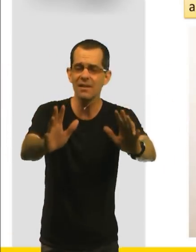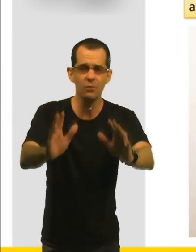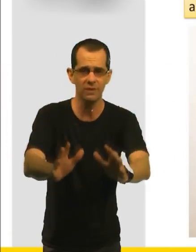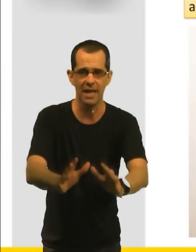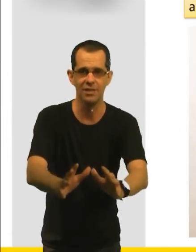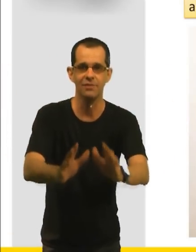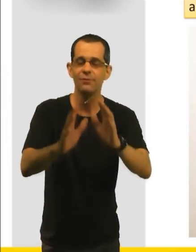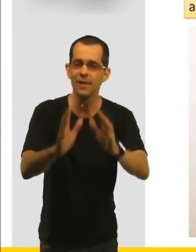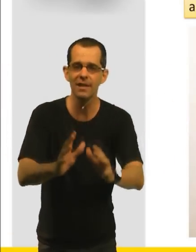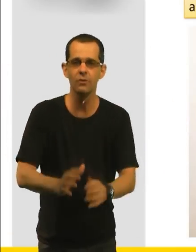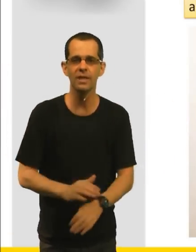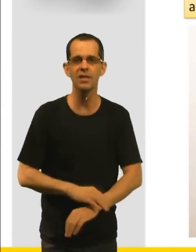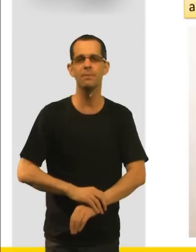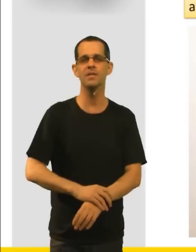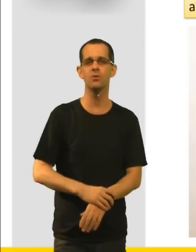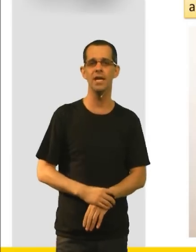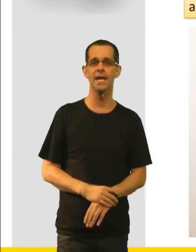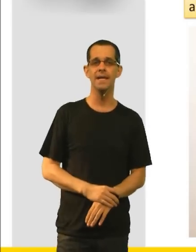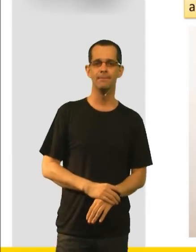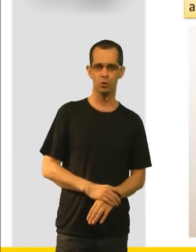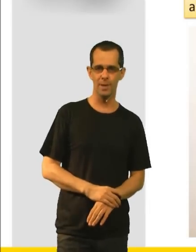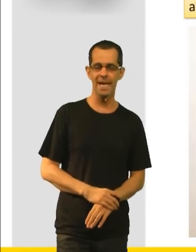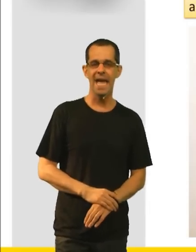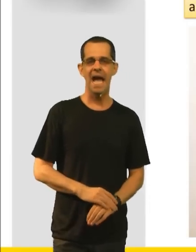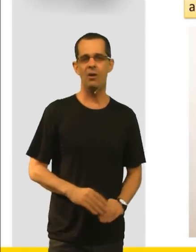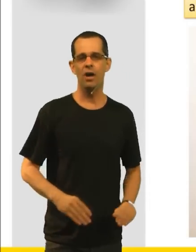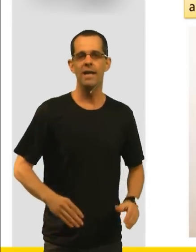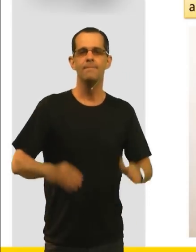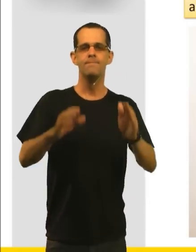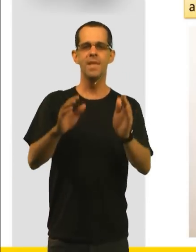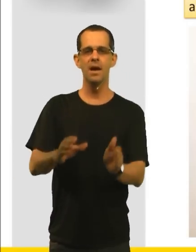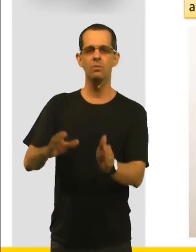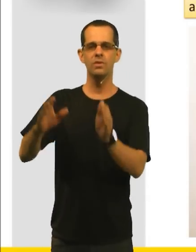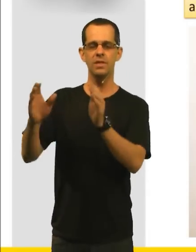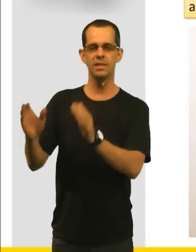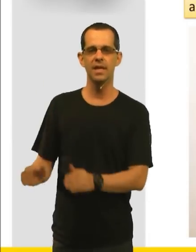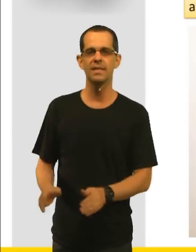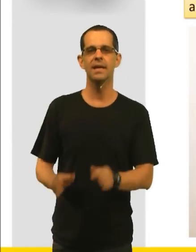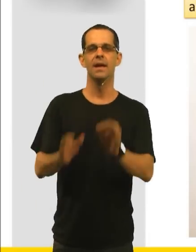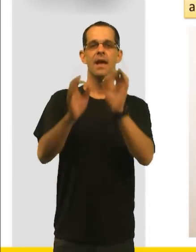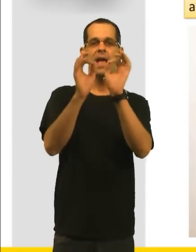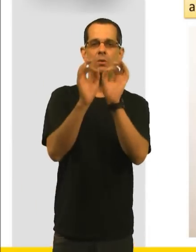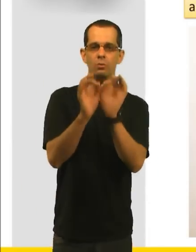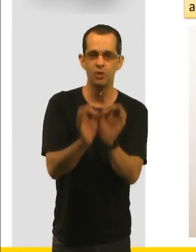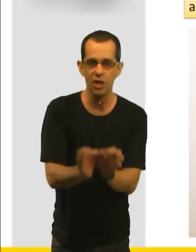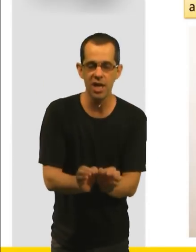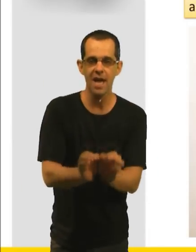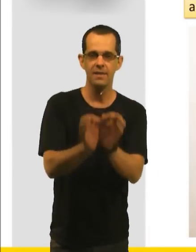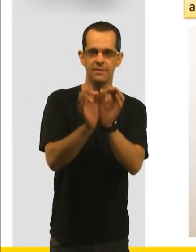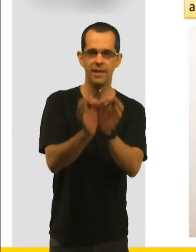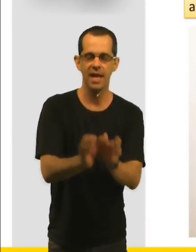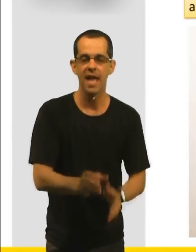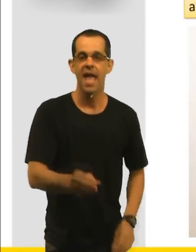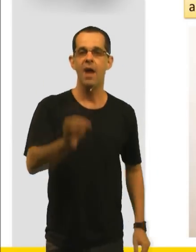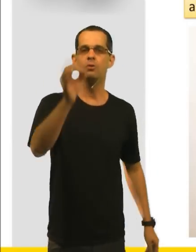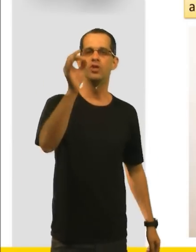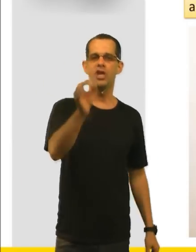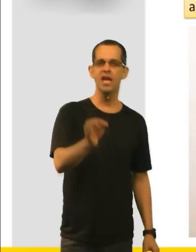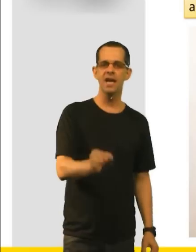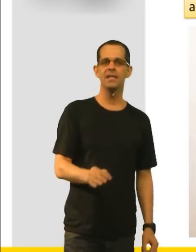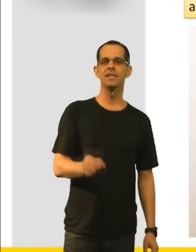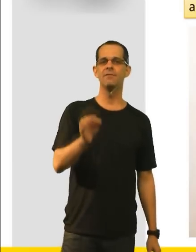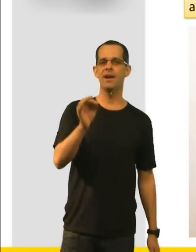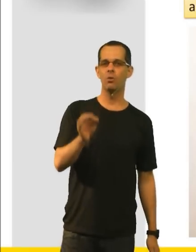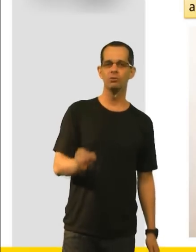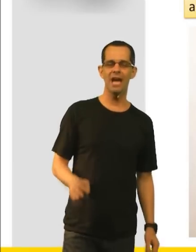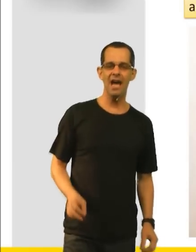não, fica à vontade. Fica à vontade para escolher, tudo bem? Agora, não se esqueça, é o dia D, é o